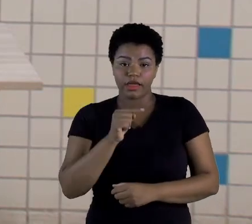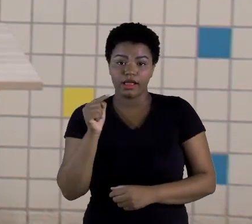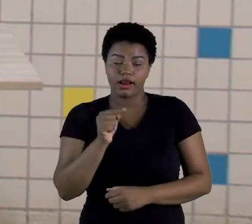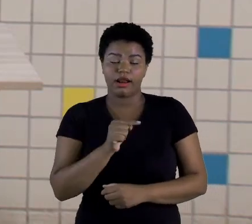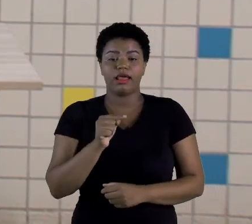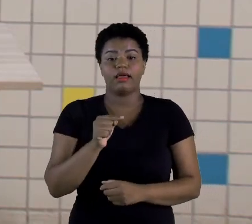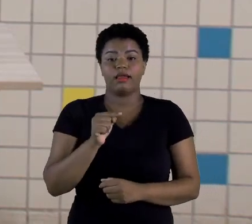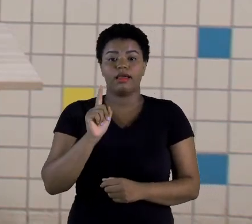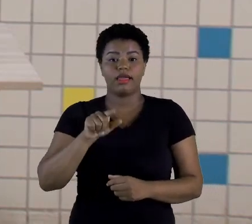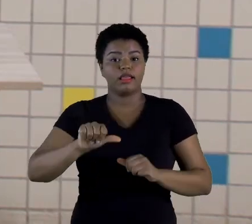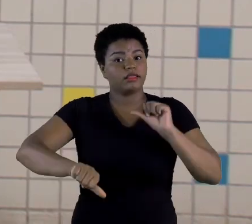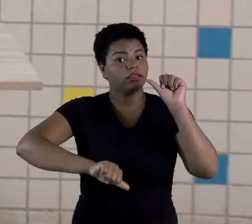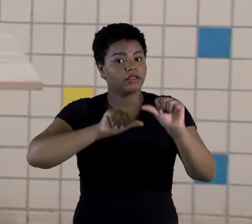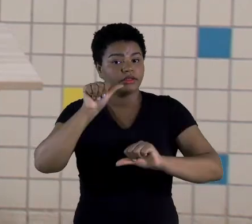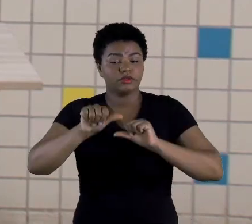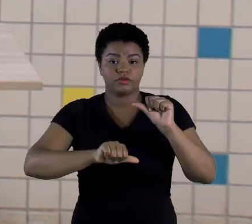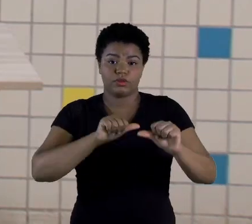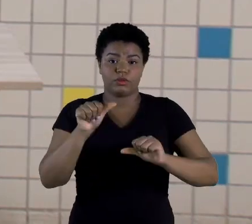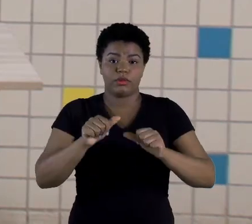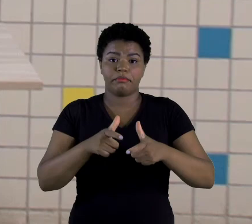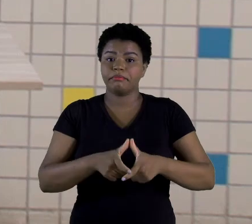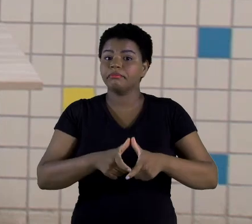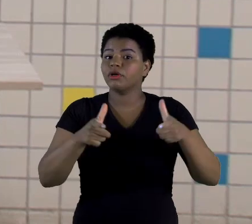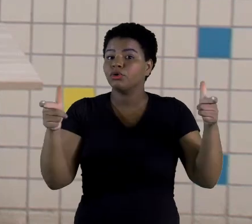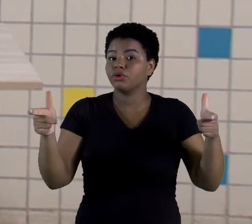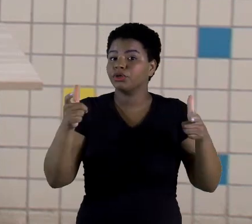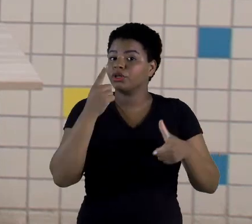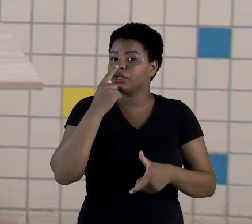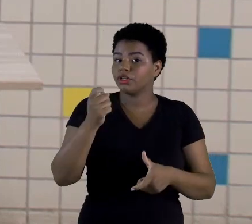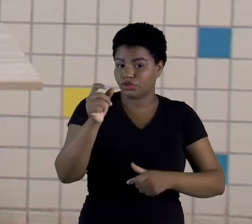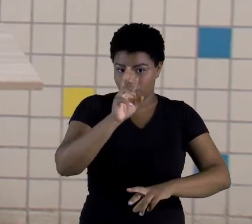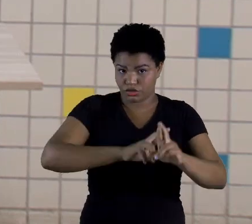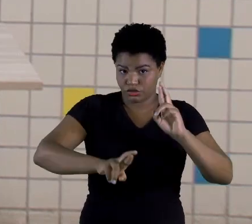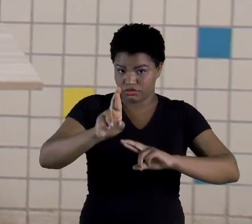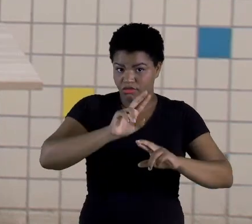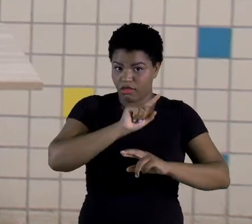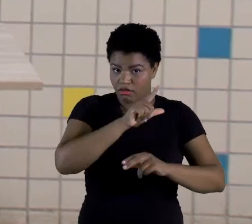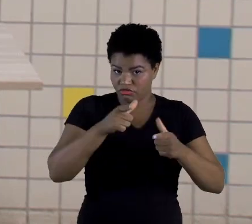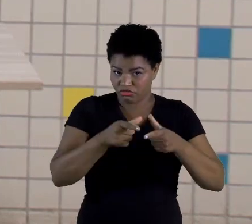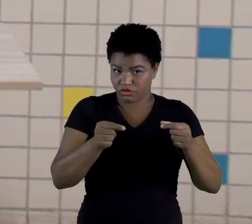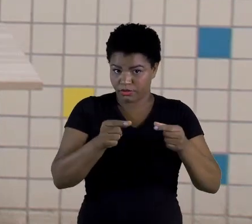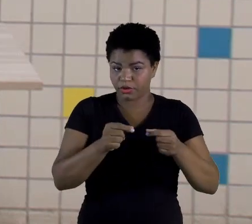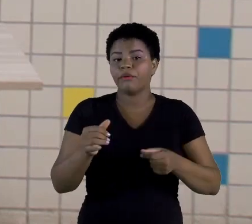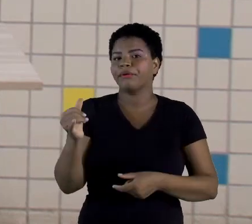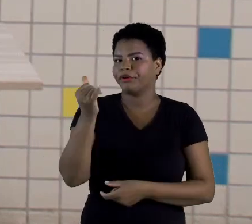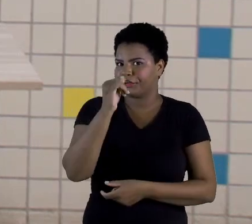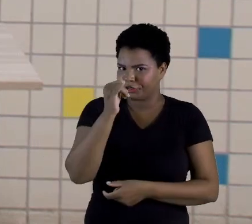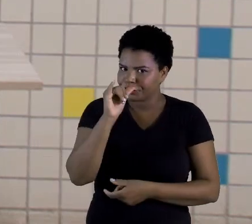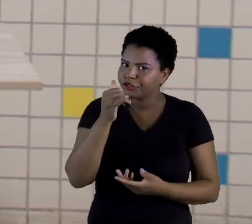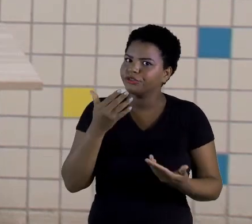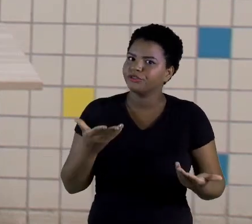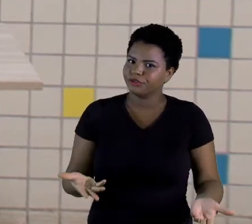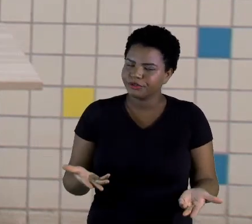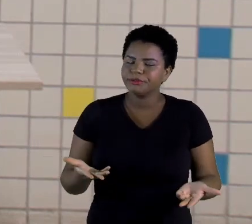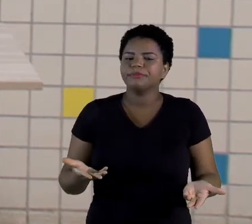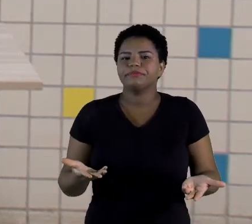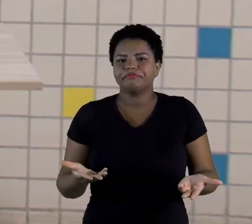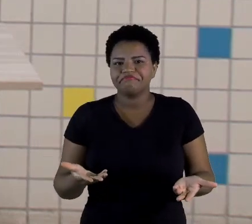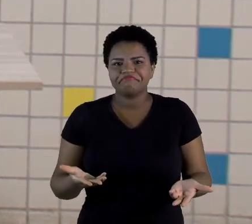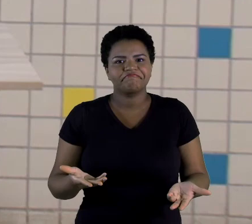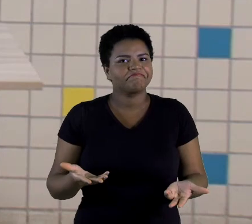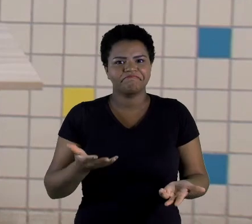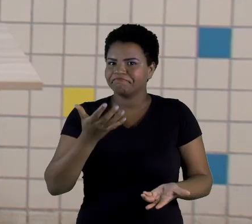sabe em quê? A maioria do lixo reciclado no Japão em energia elétrica, não é mesmo? É